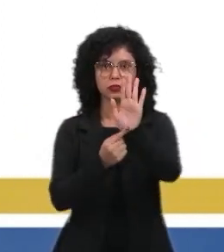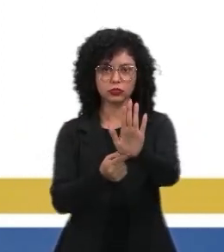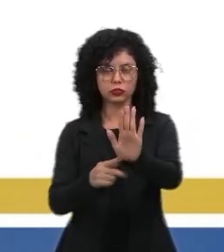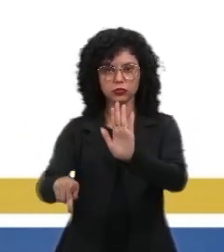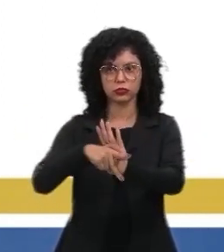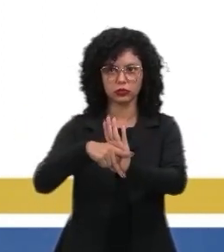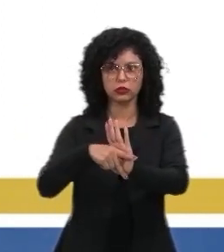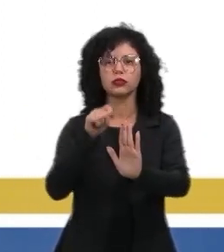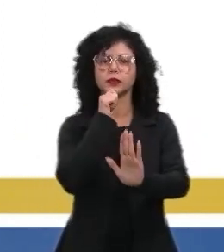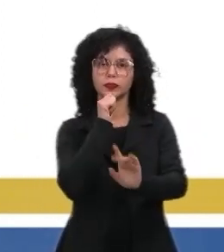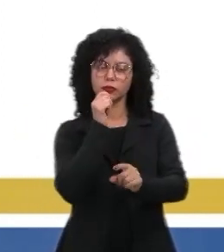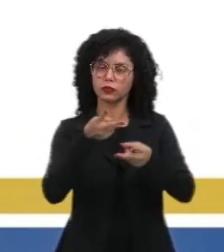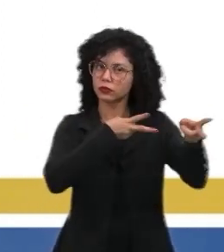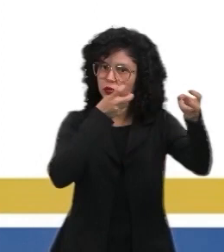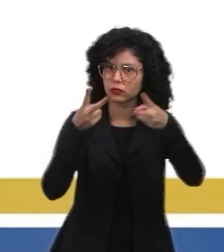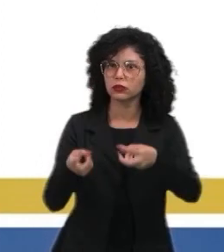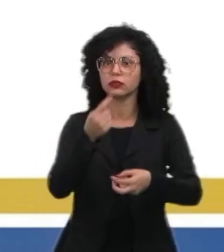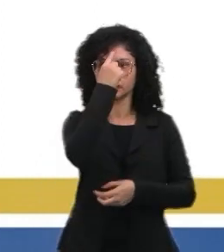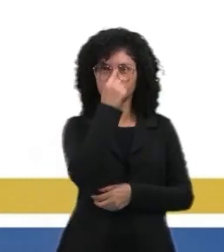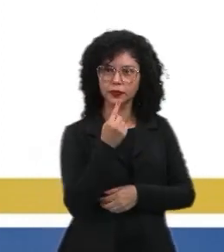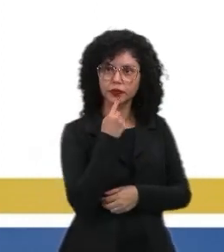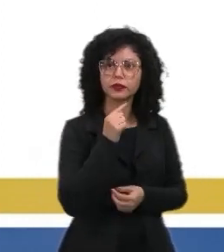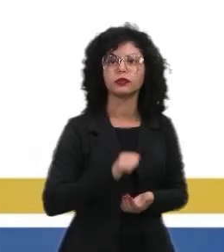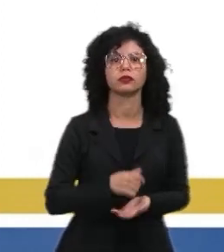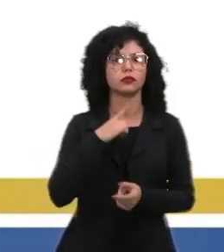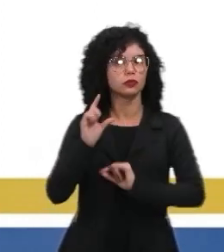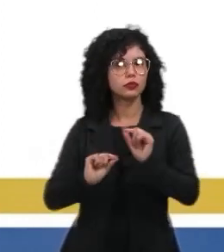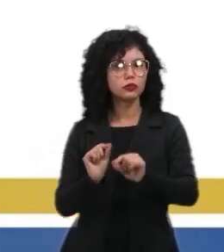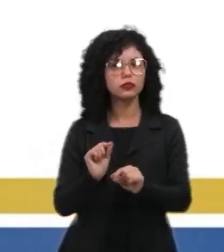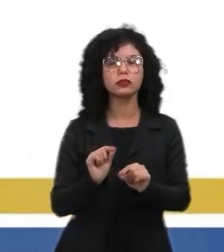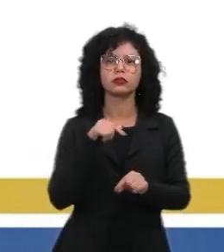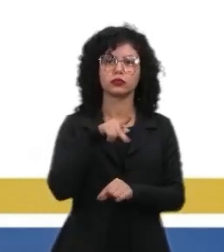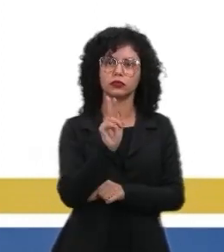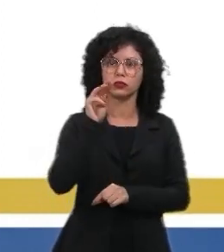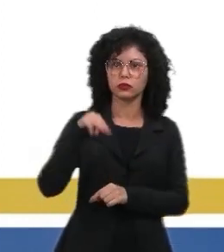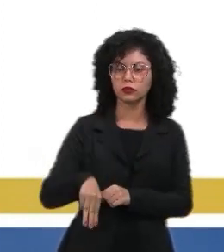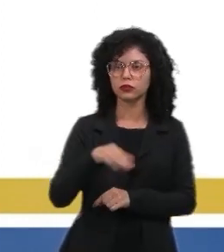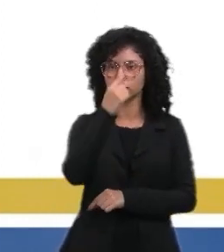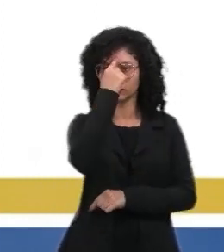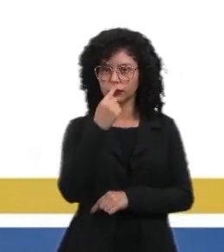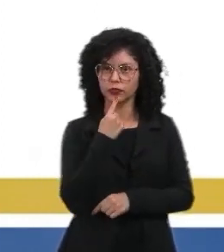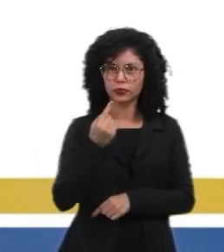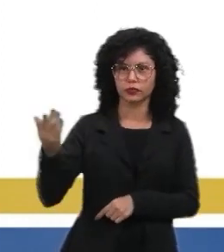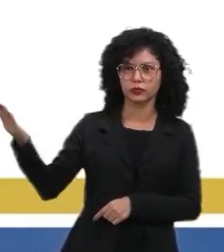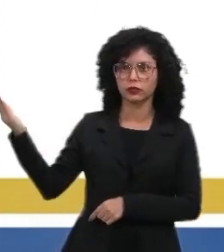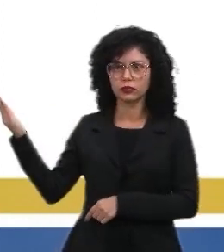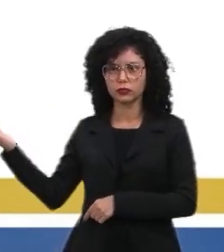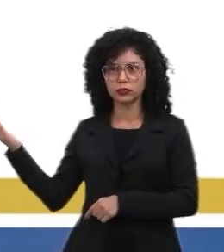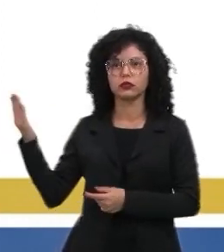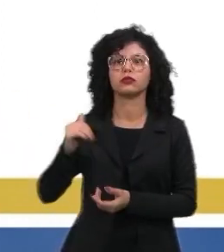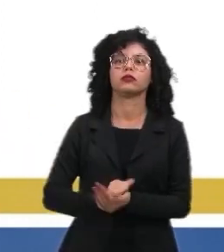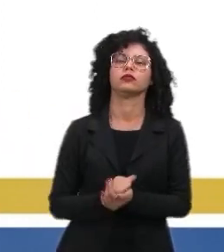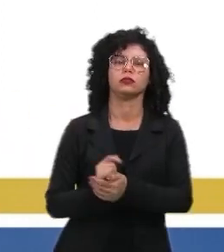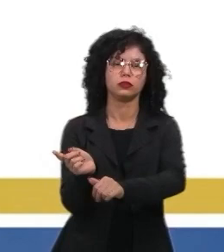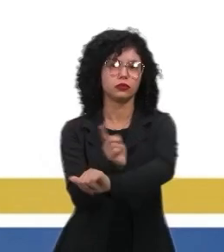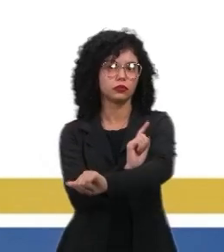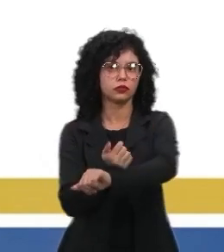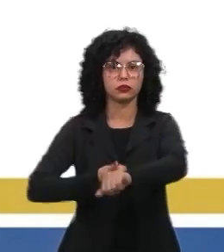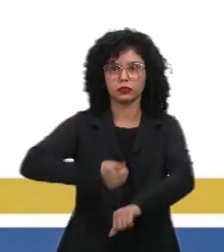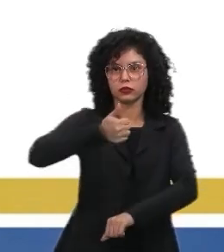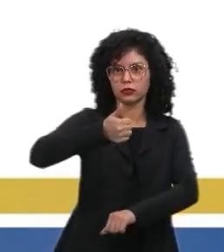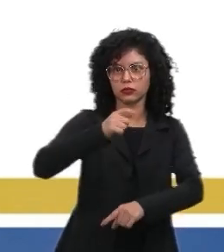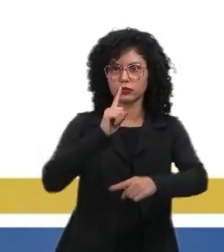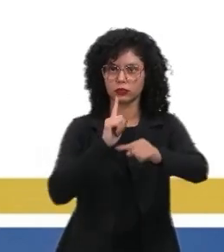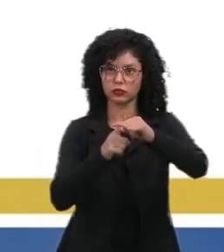trajetória, como a gente pode observar nessa imagem. Temos o quilômetro sendo indicado na imagem e temos uma velocidade